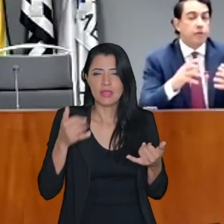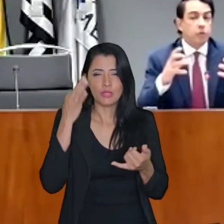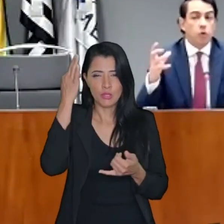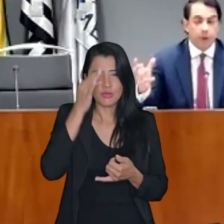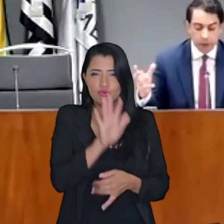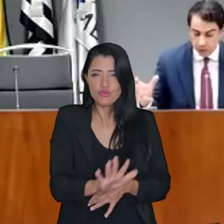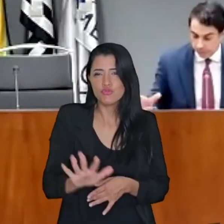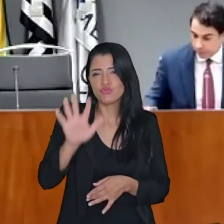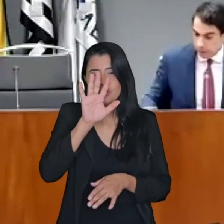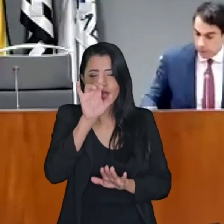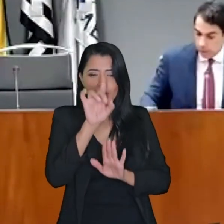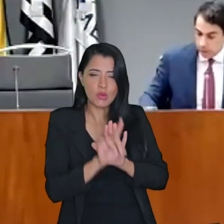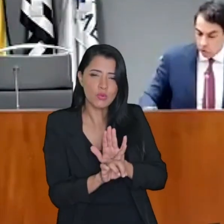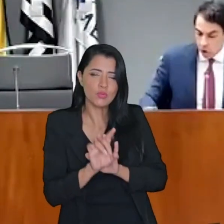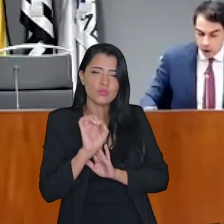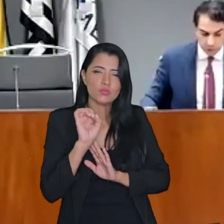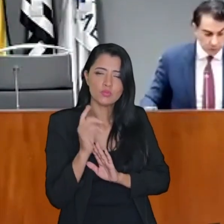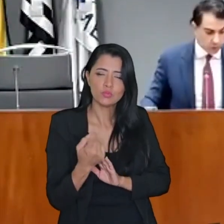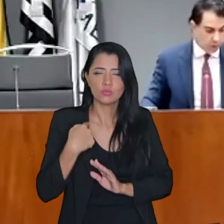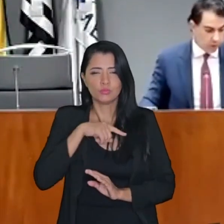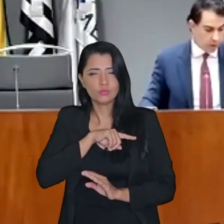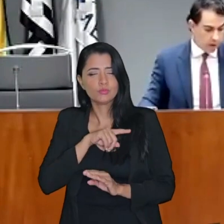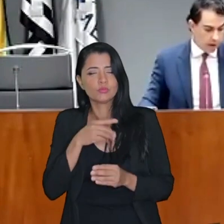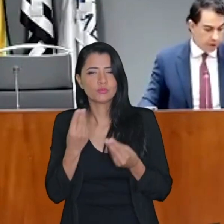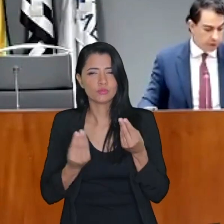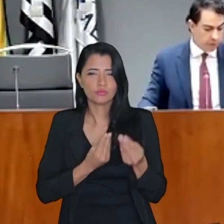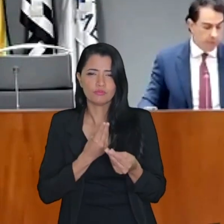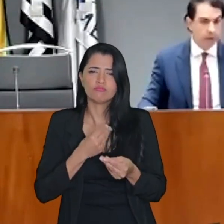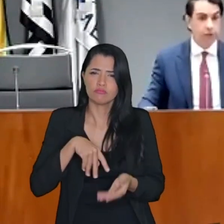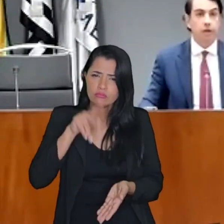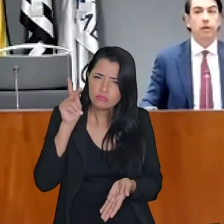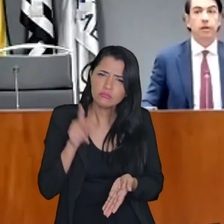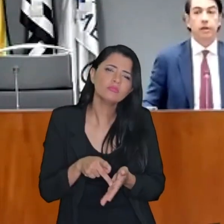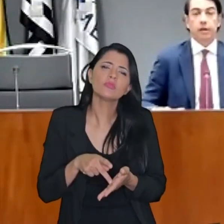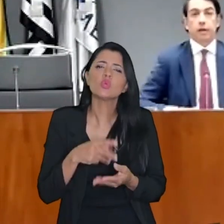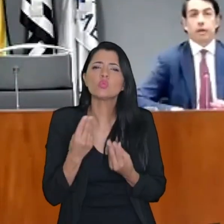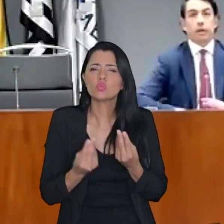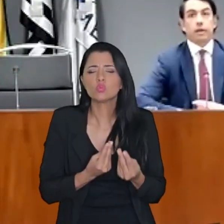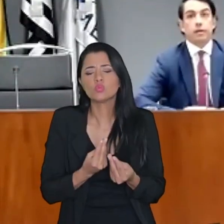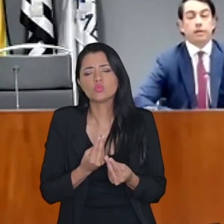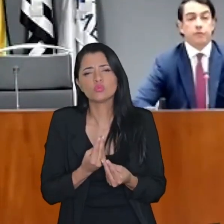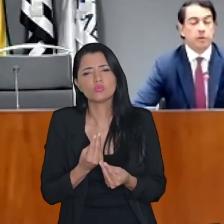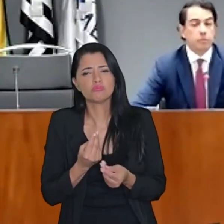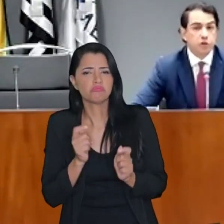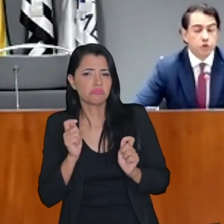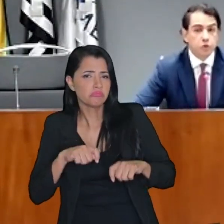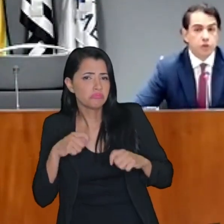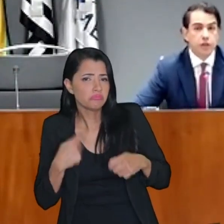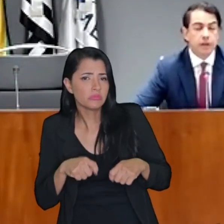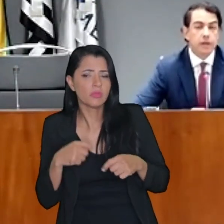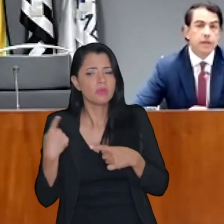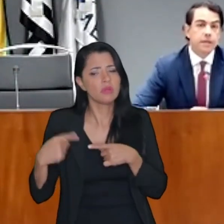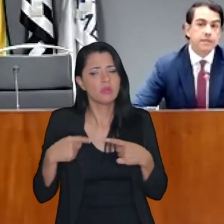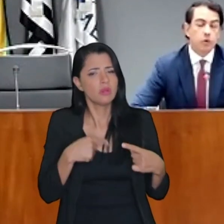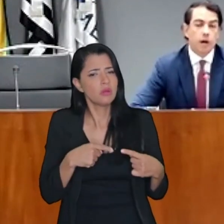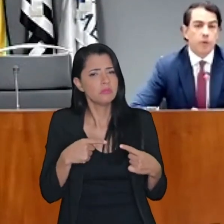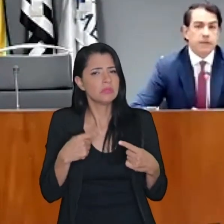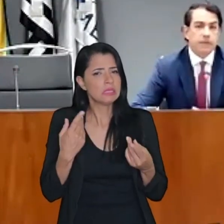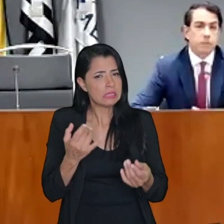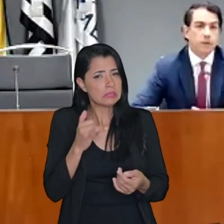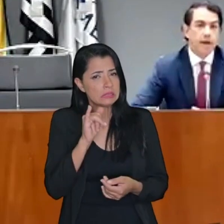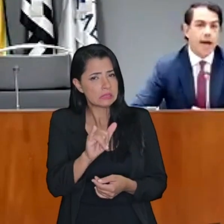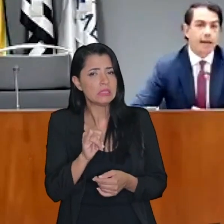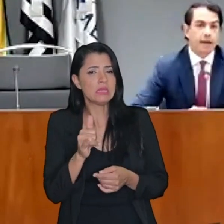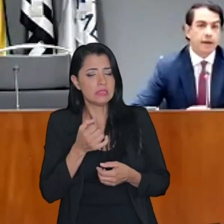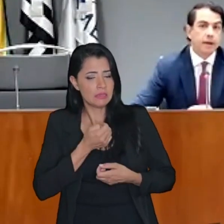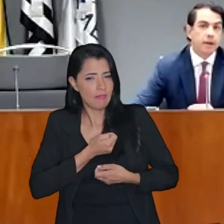se, eventualmente, nós, efetivamente, devamos discutir se a